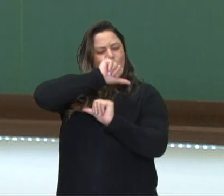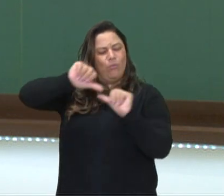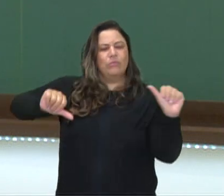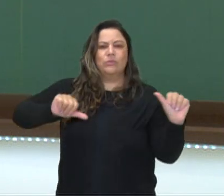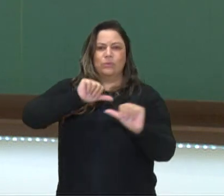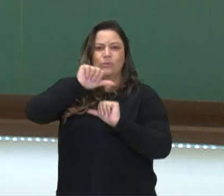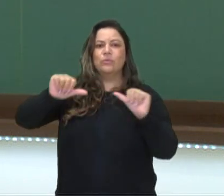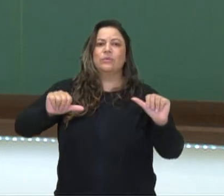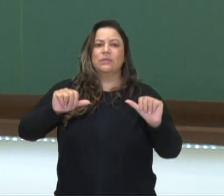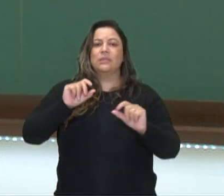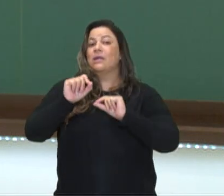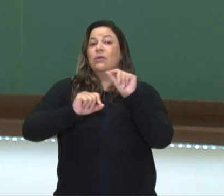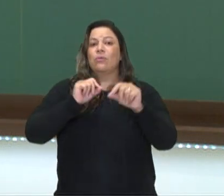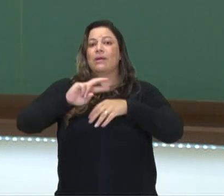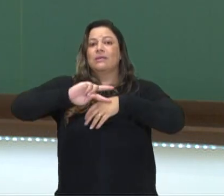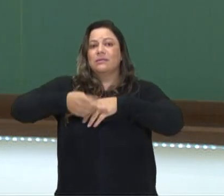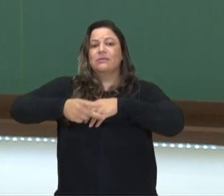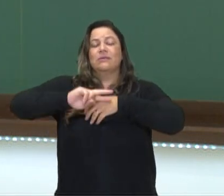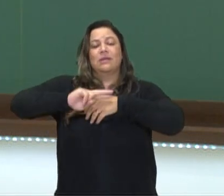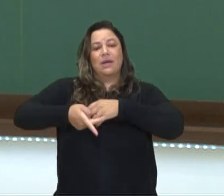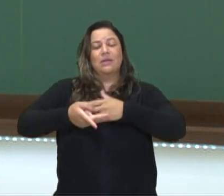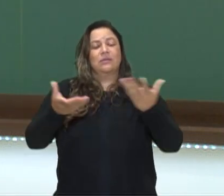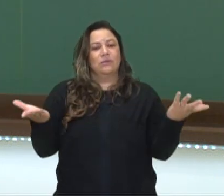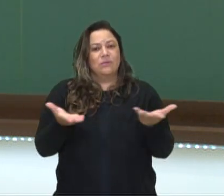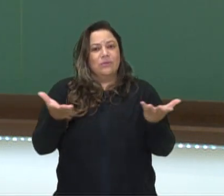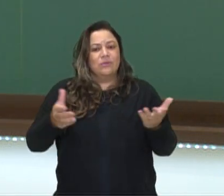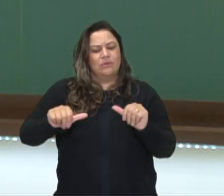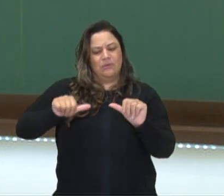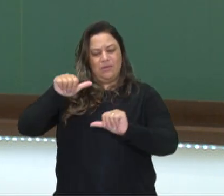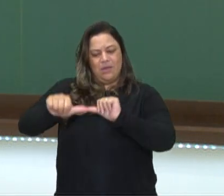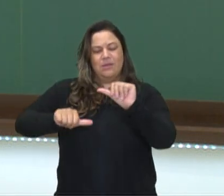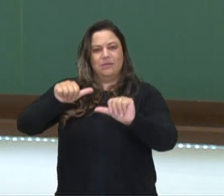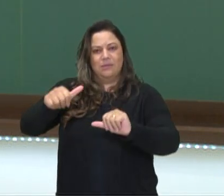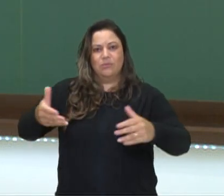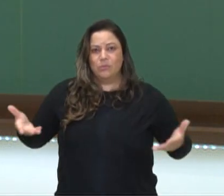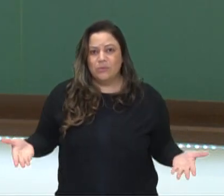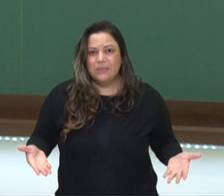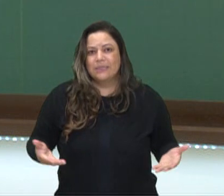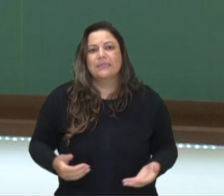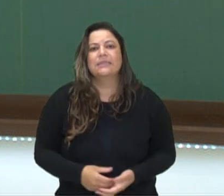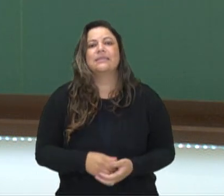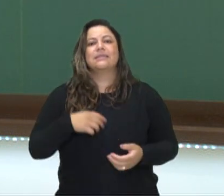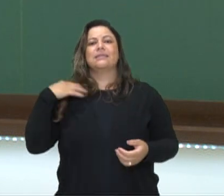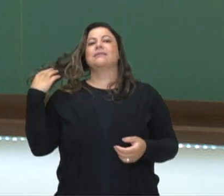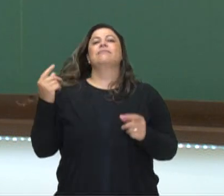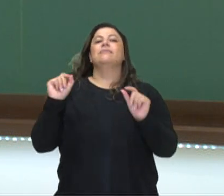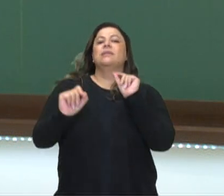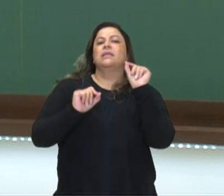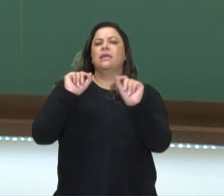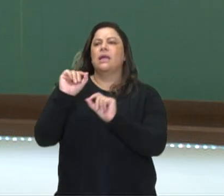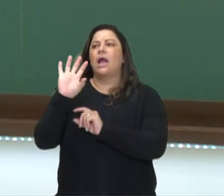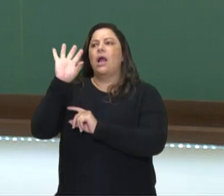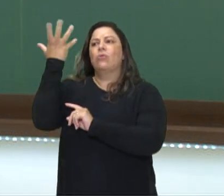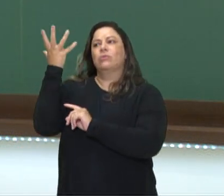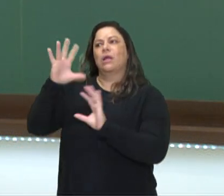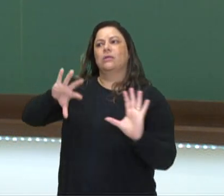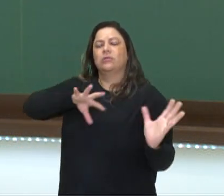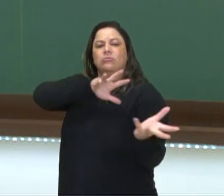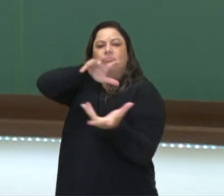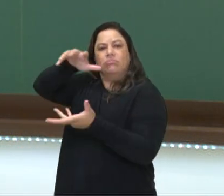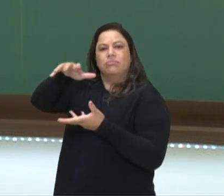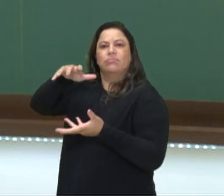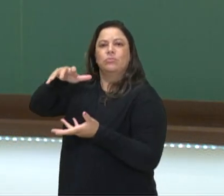E ainda, quais são as consequências dessas alterações climáticas que ocorrem aí no nosso planeta?